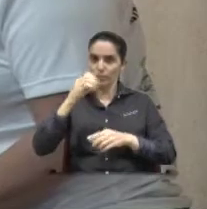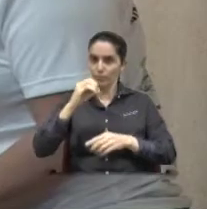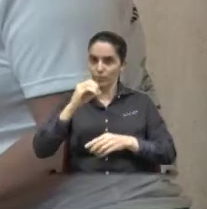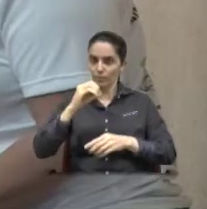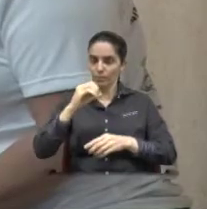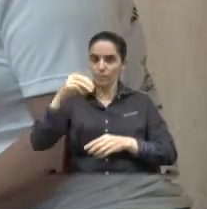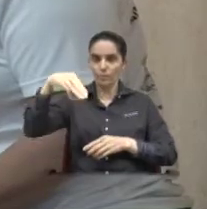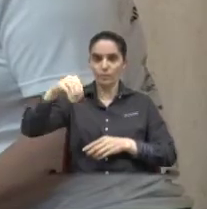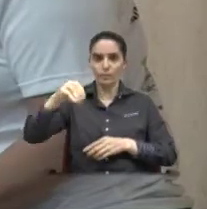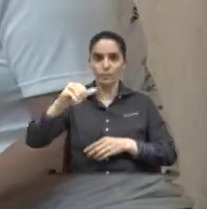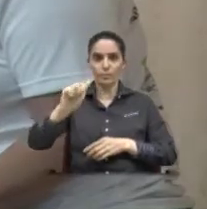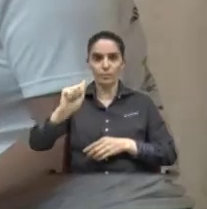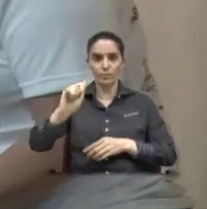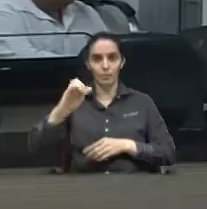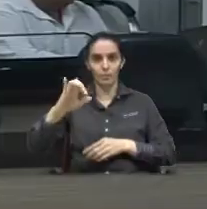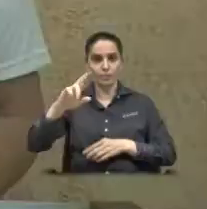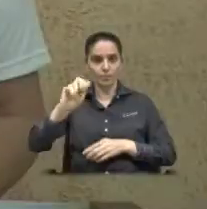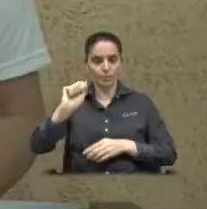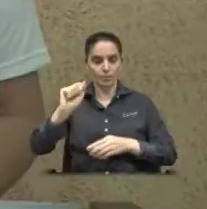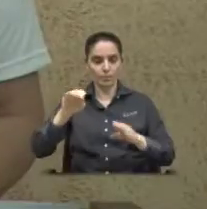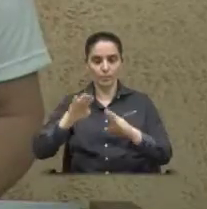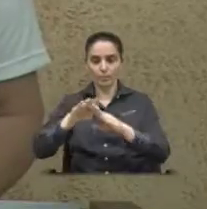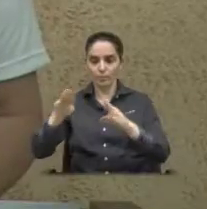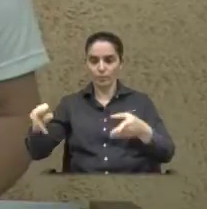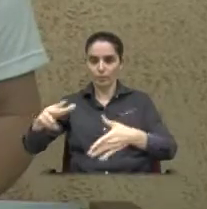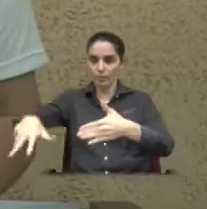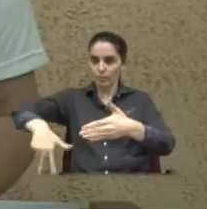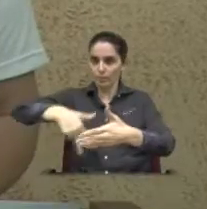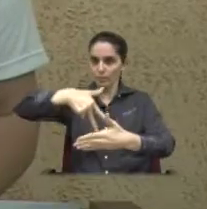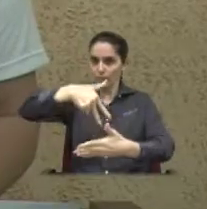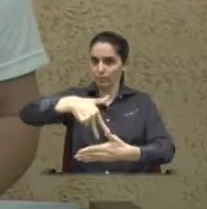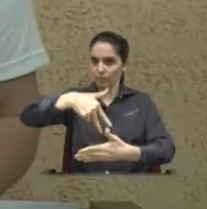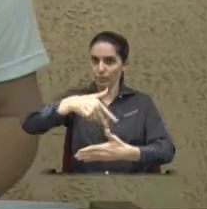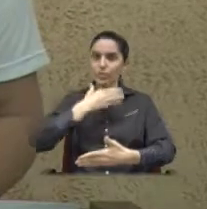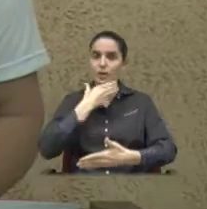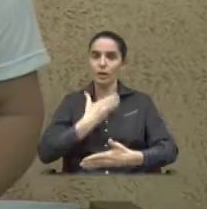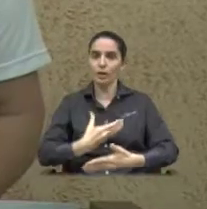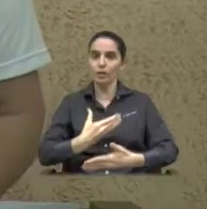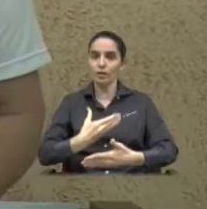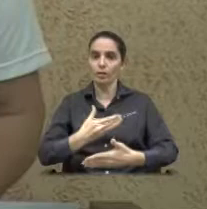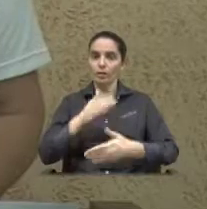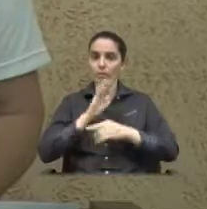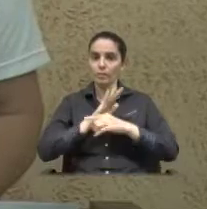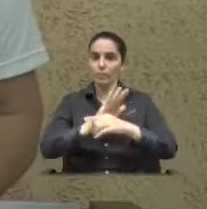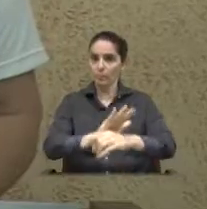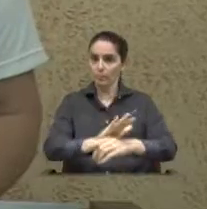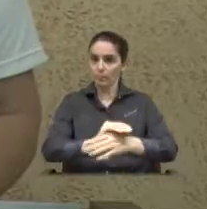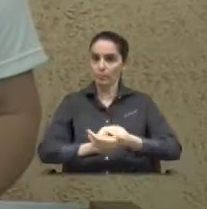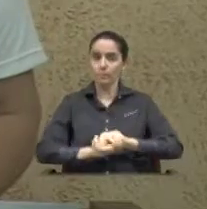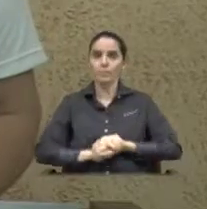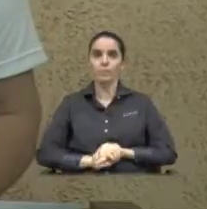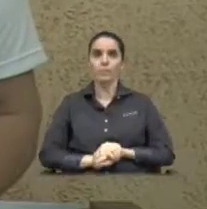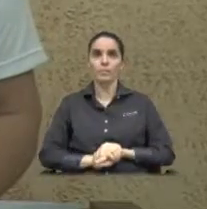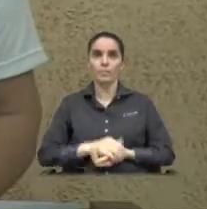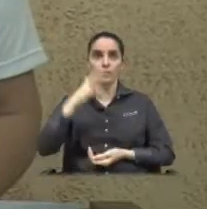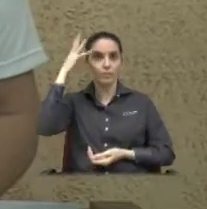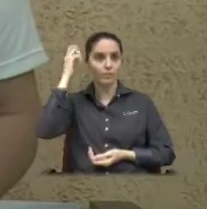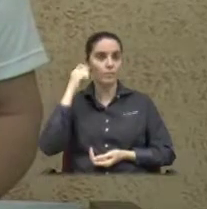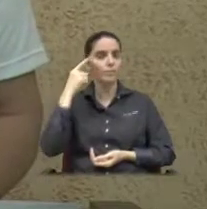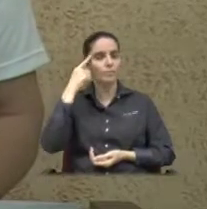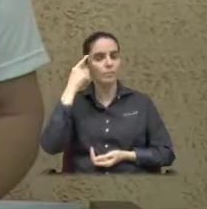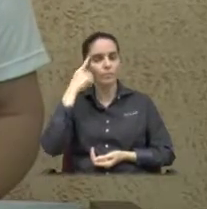Baquion usou a tribuna para falar do Natal Solidário. Eu achei muito importante e muito bonita